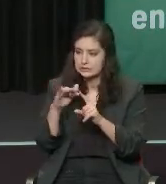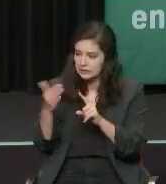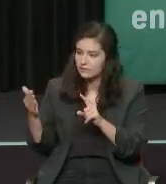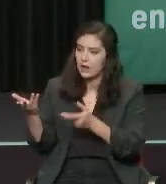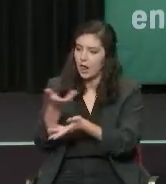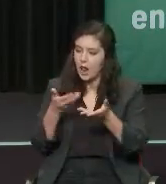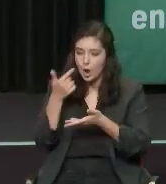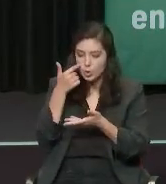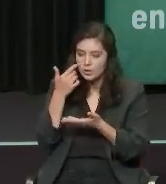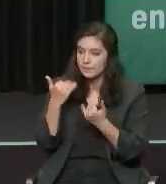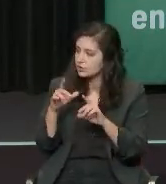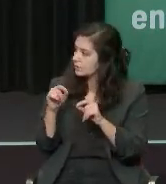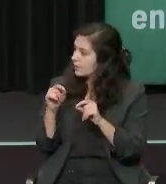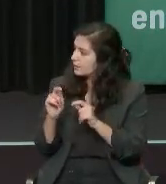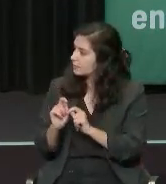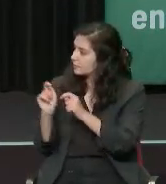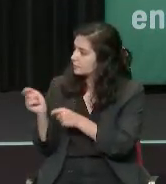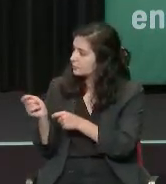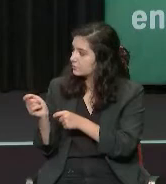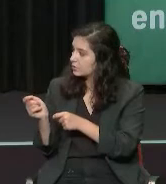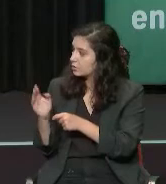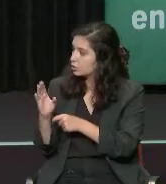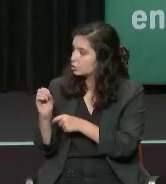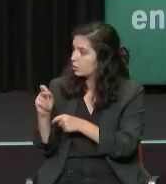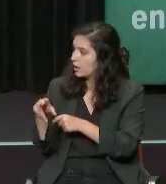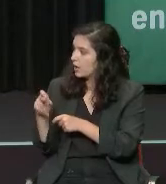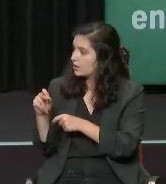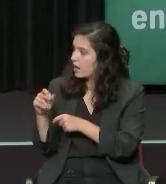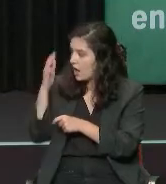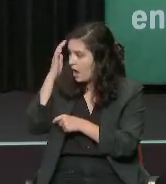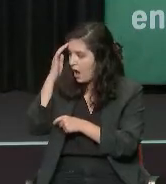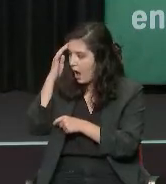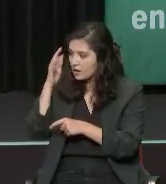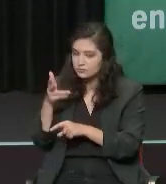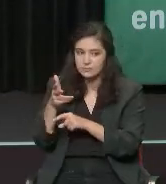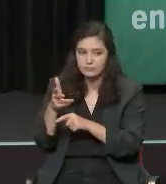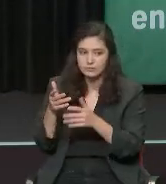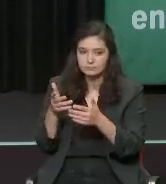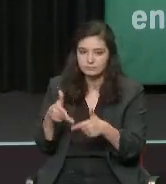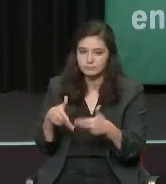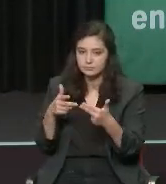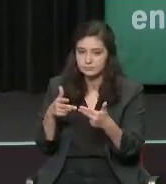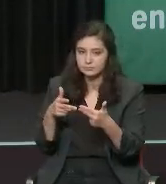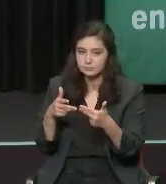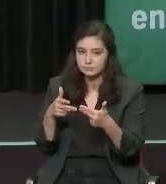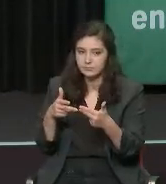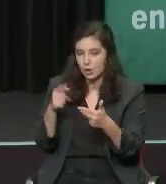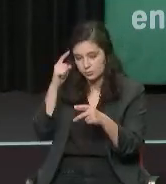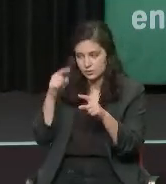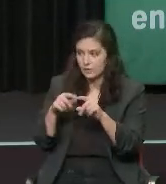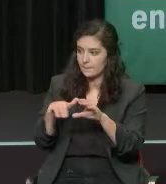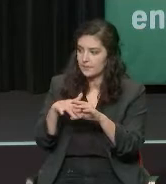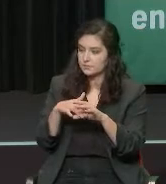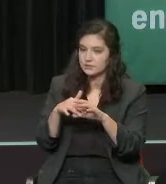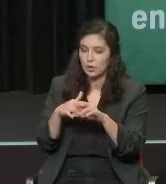conhecimento, ia talvez passar à Joana, acho que ela nos está a seguir online, para uma participação virtual